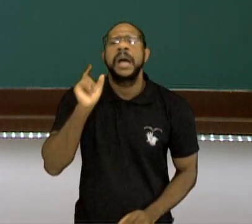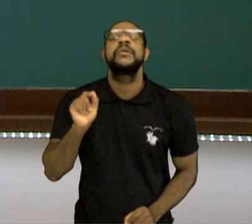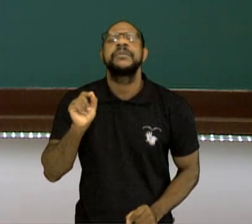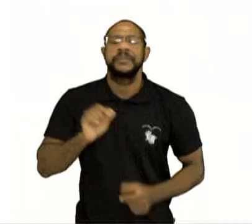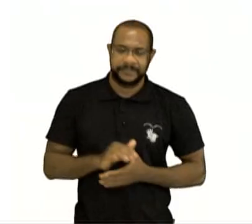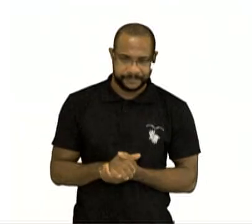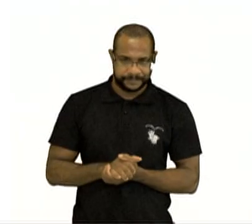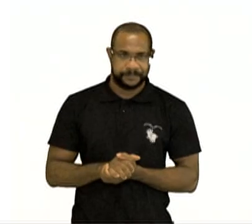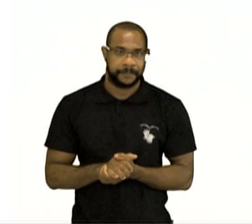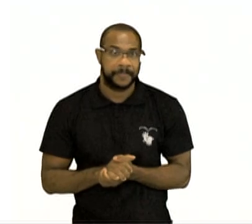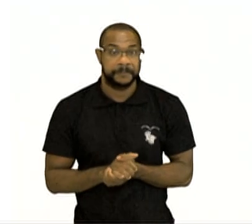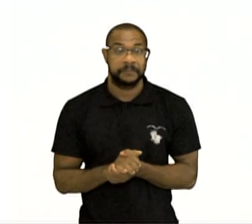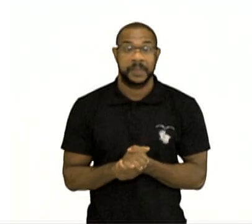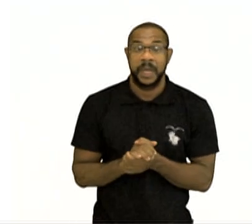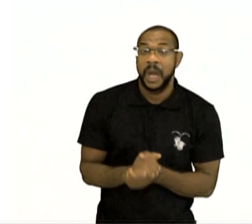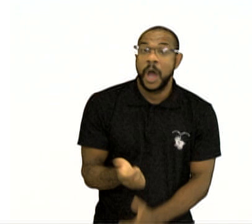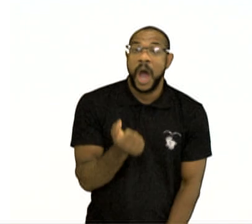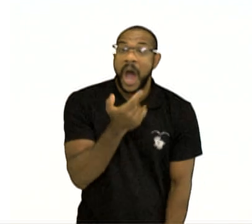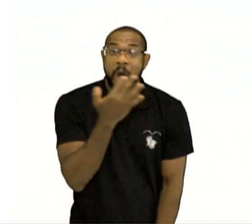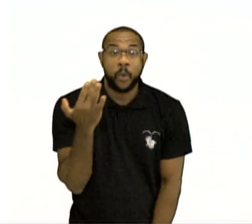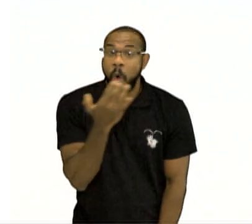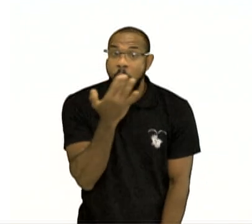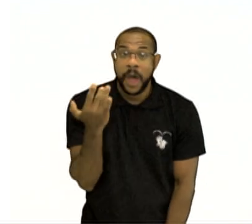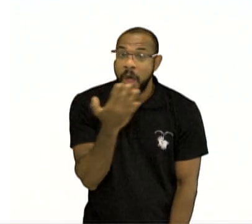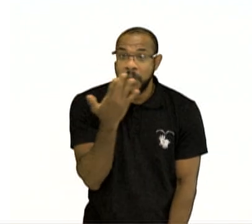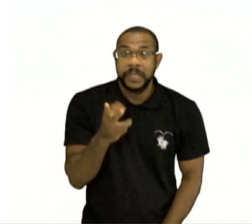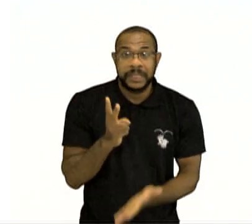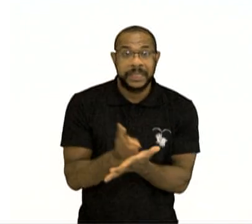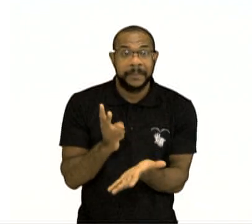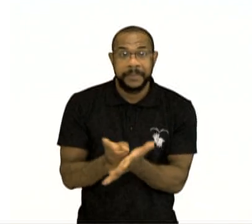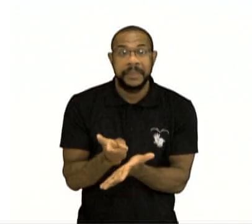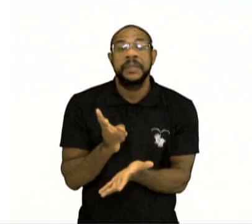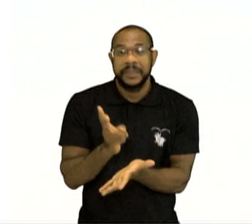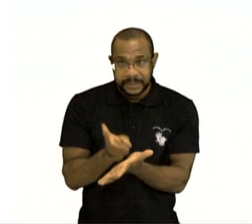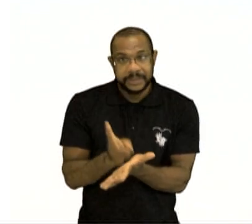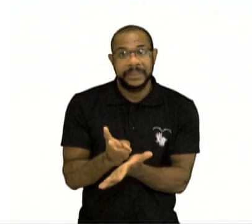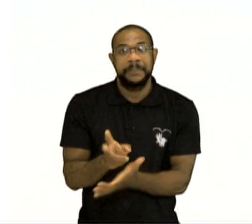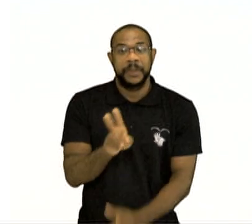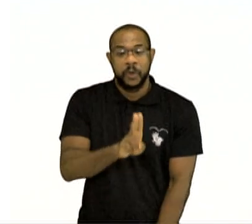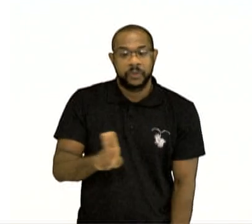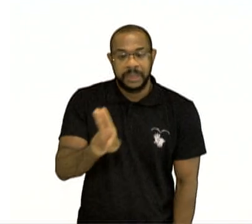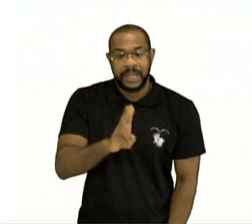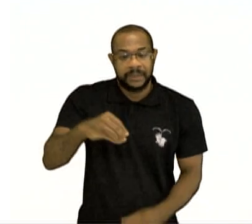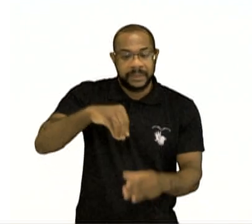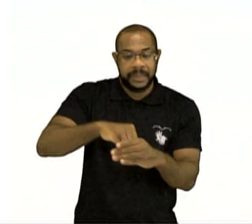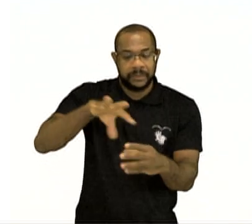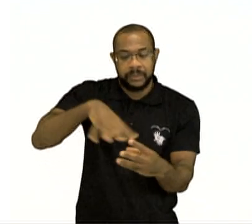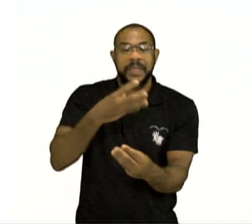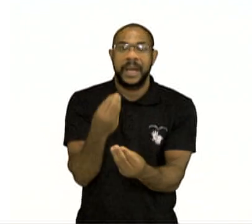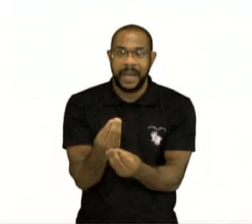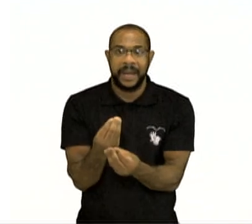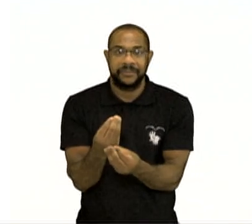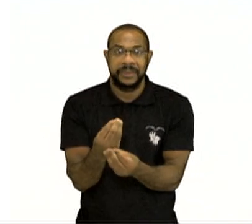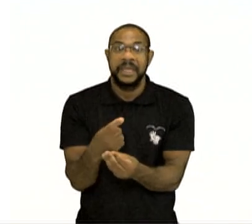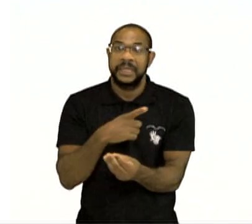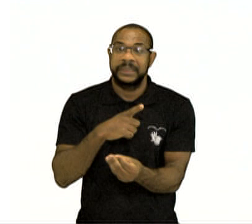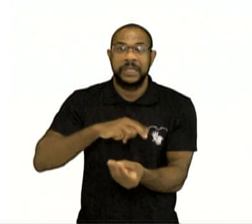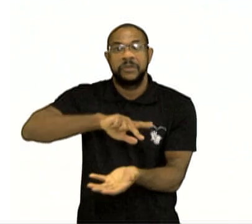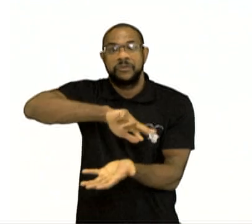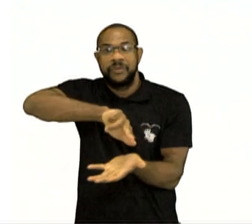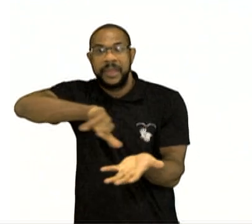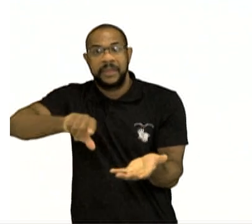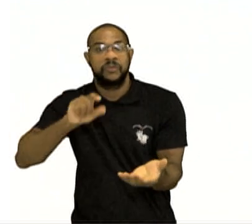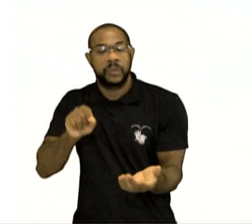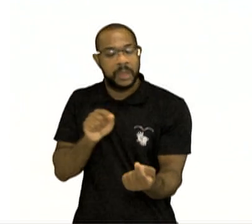As cores, elas sempre foram utilizadas na arte com os mais diferentes objetivos, que